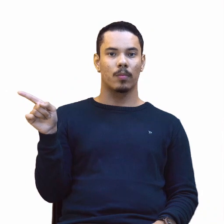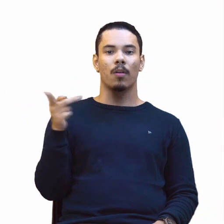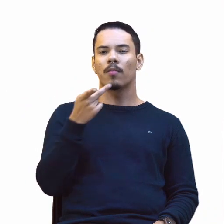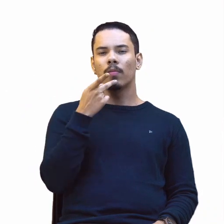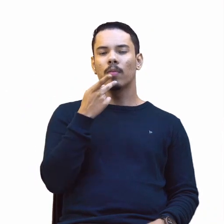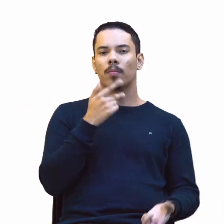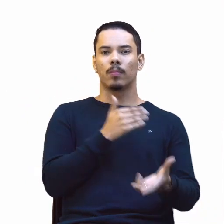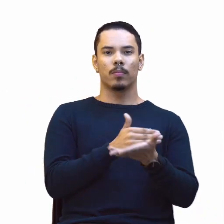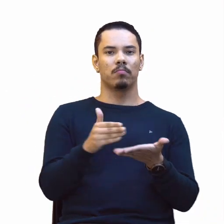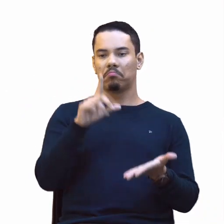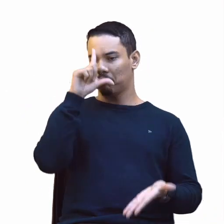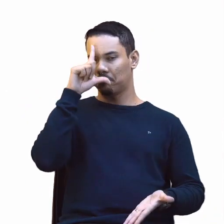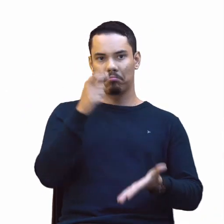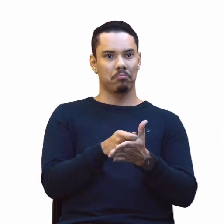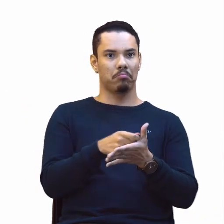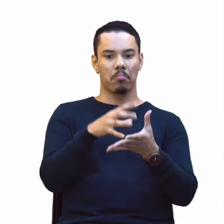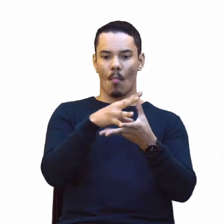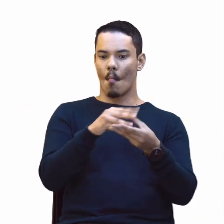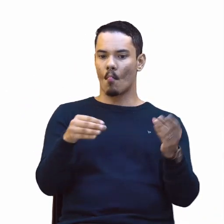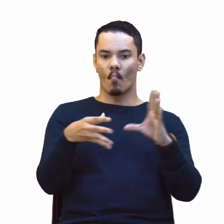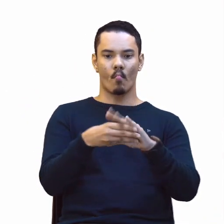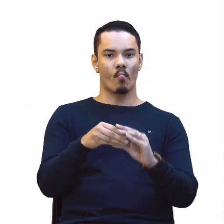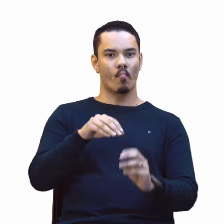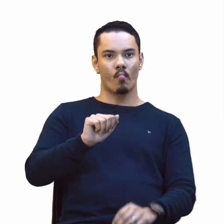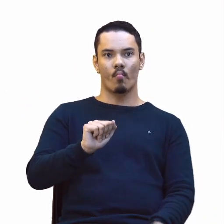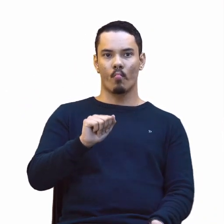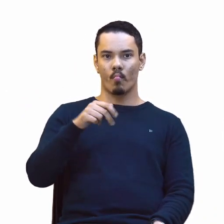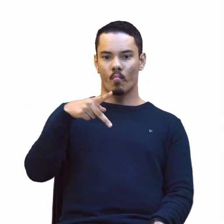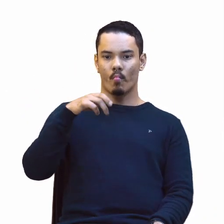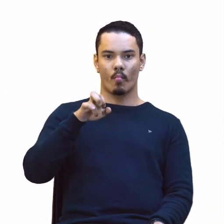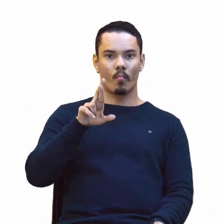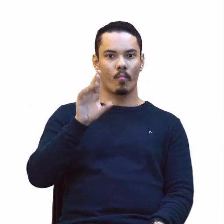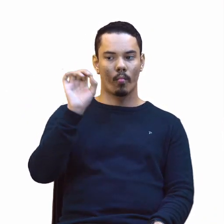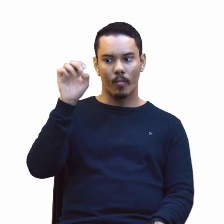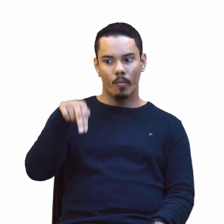o indeterminado, o, em grego, apeiron.